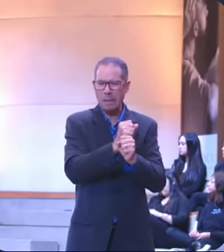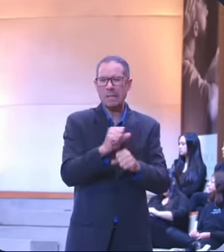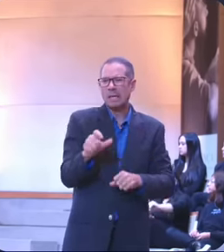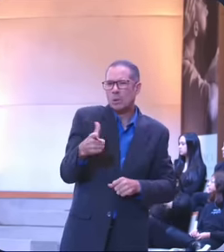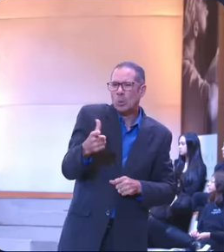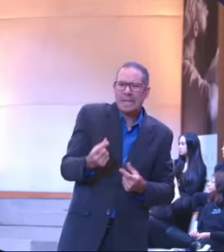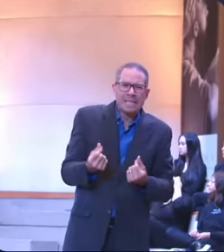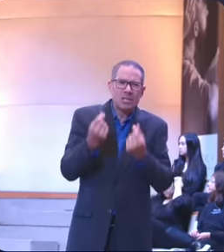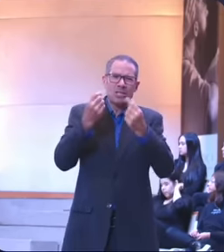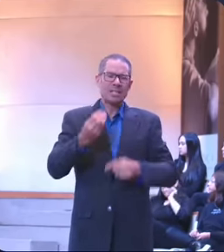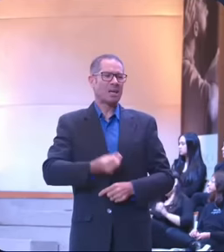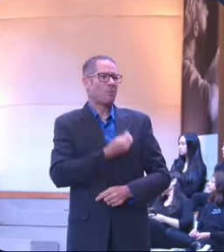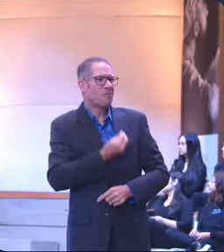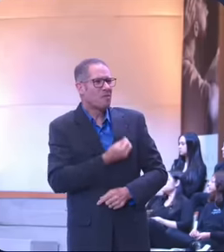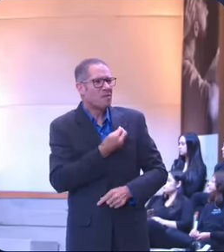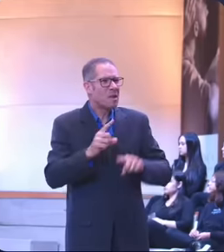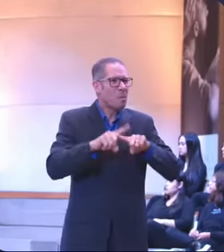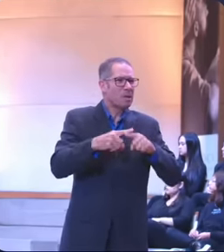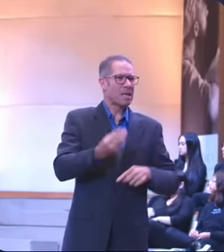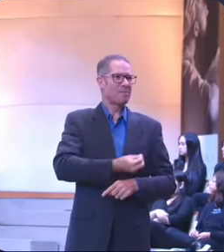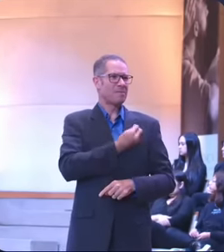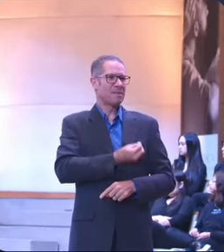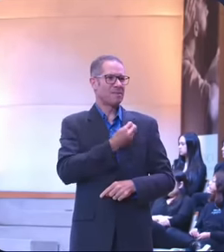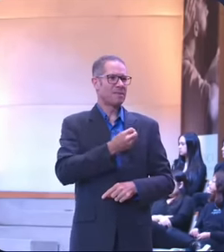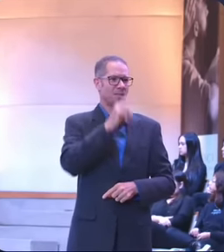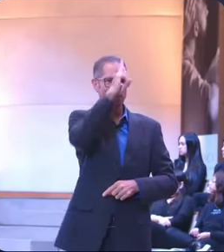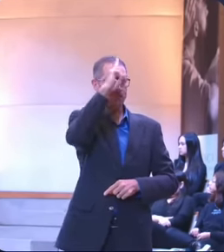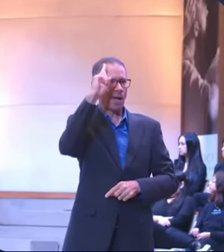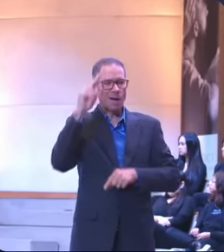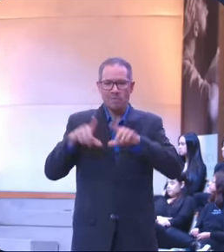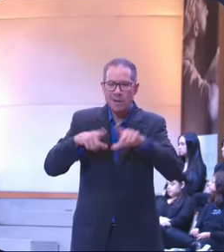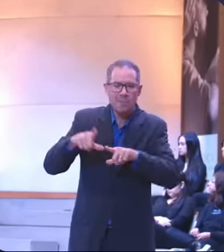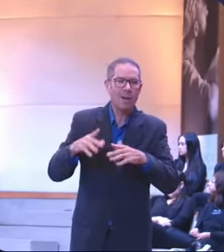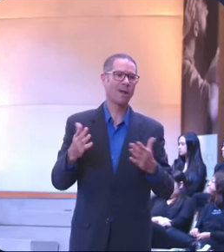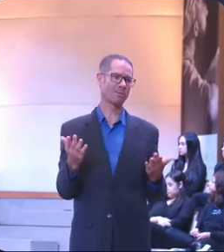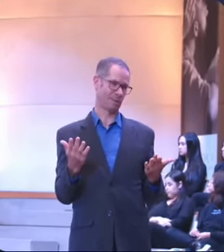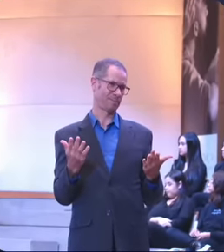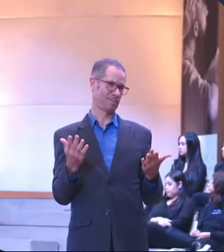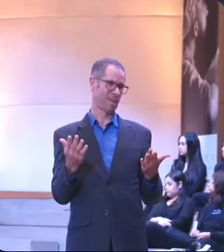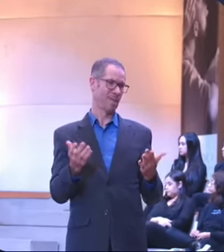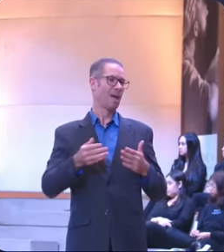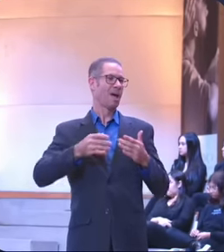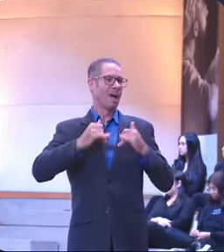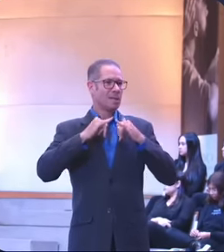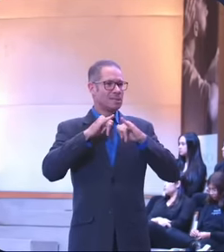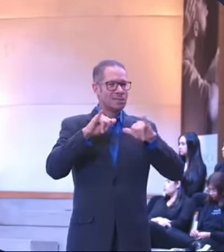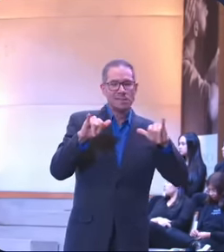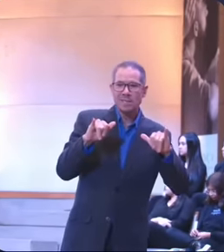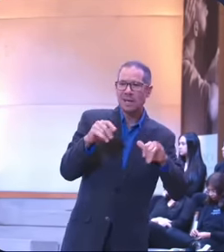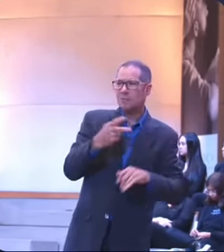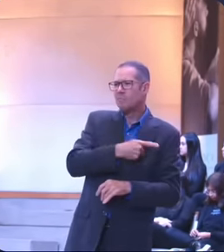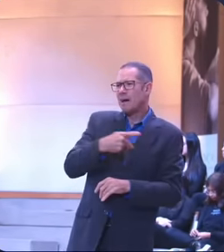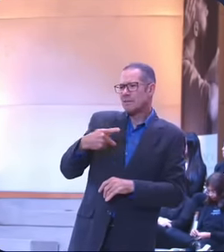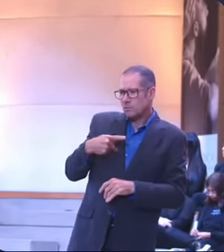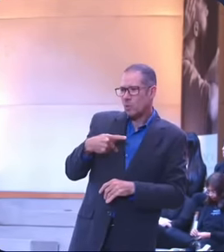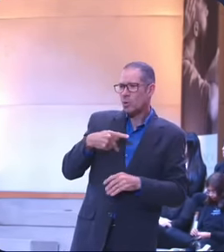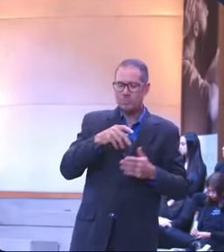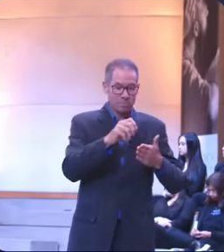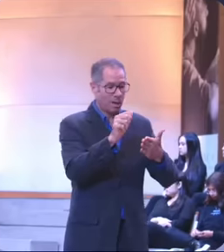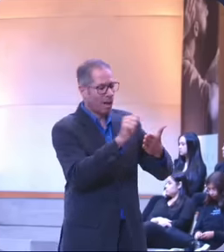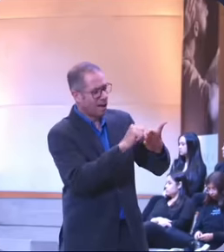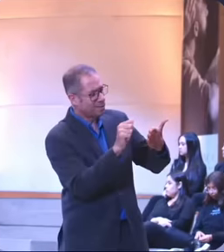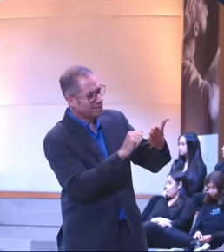dinheiro para sobreviver, porque eles vivem da diária daquilo. E eles disseram, ela me disse, pastor, eu estou